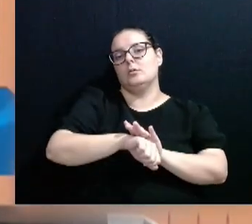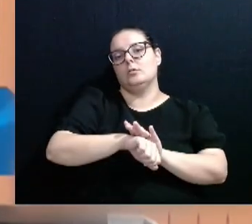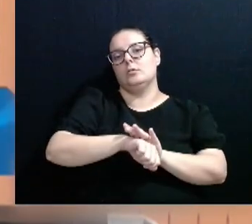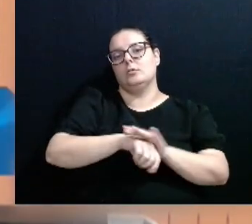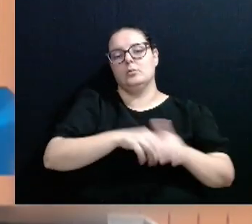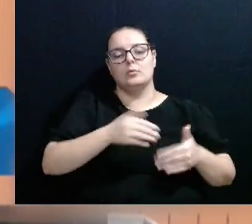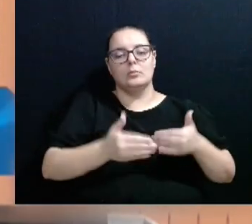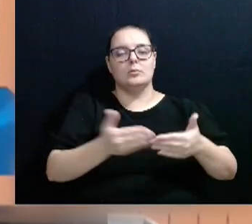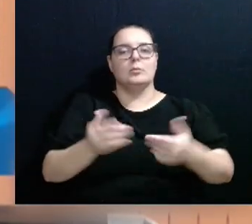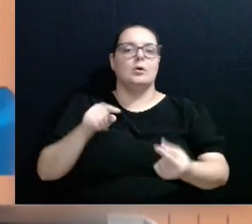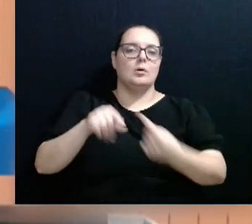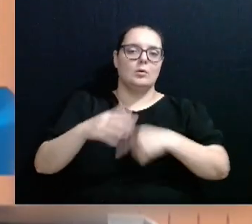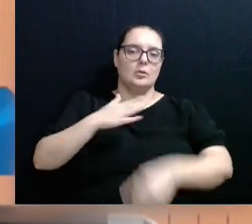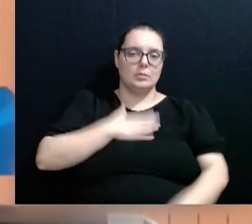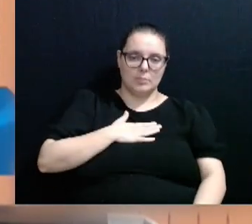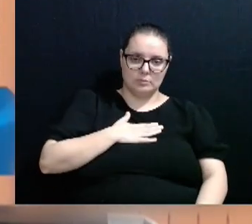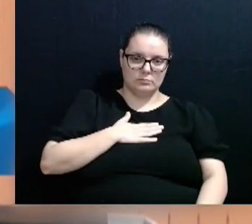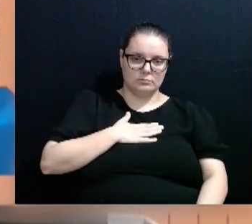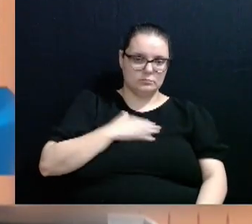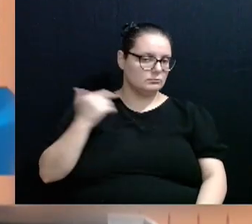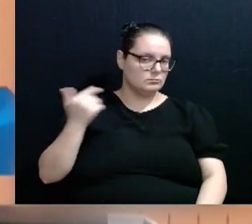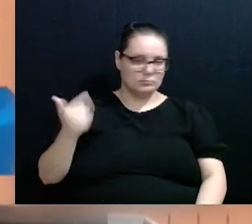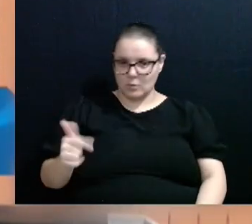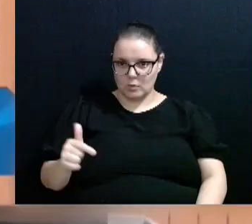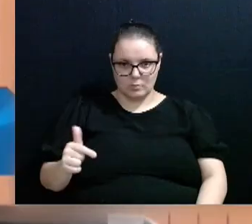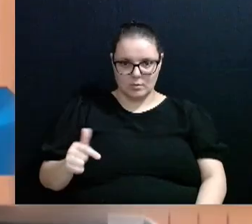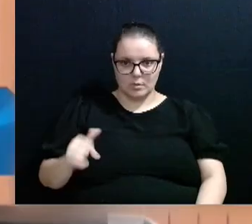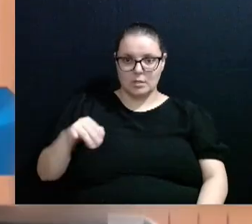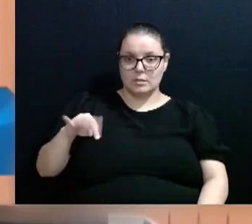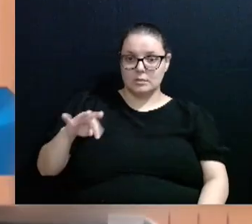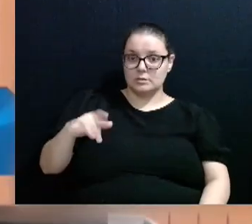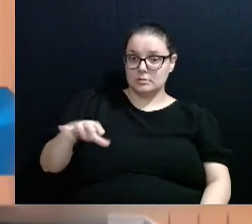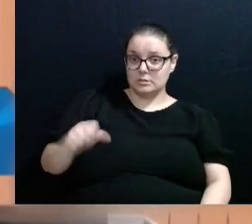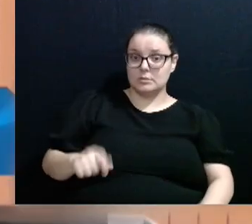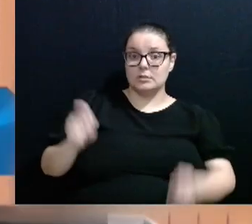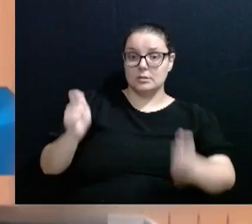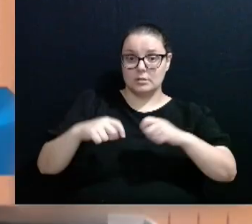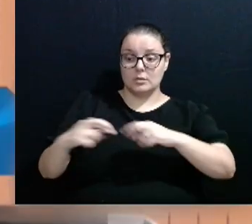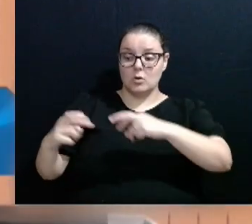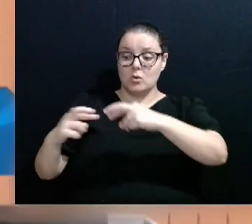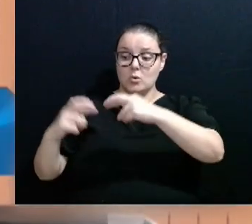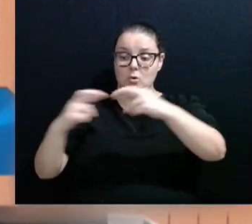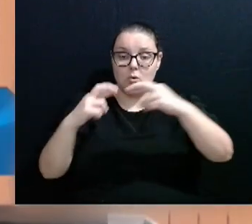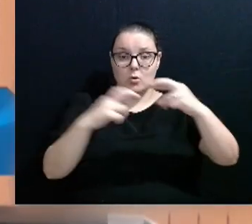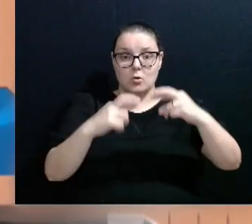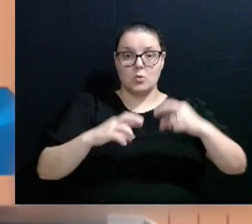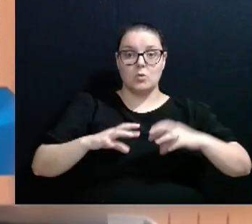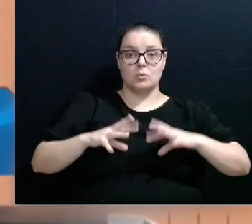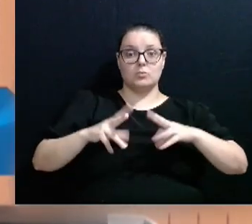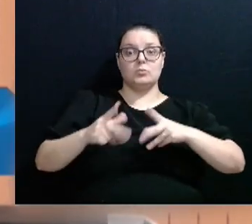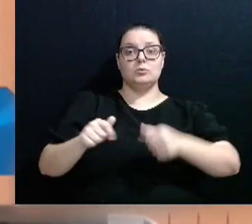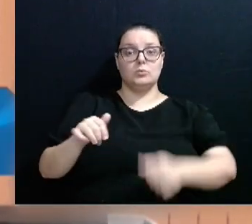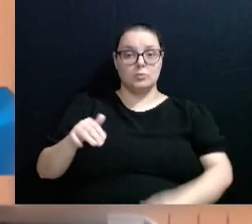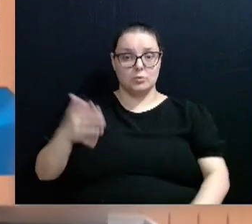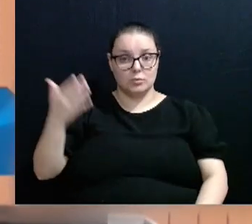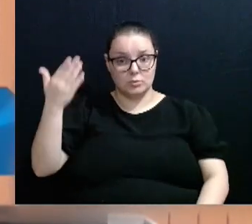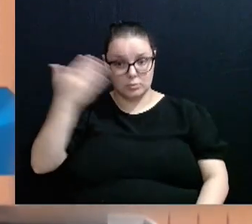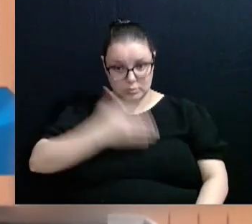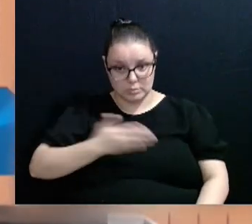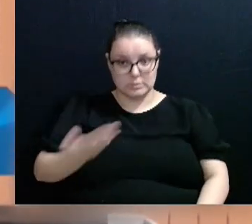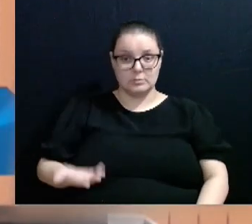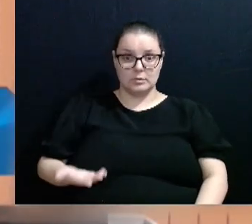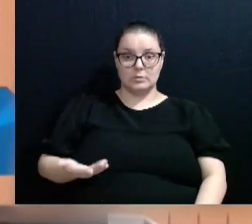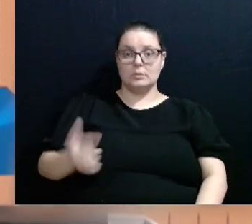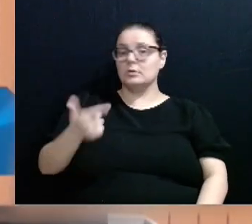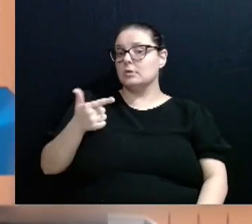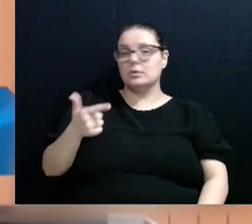minha pessoa. As instâncias competentes analisaram todos os fatos e não há imputação